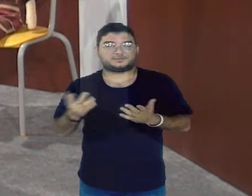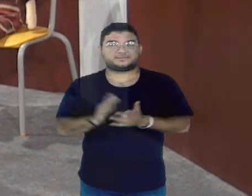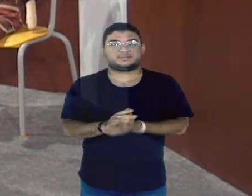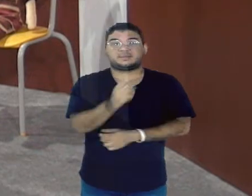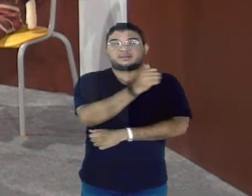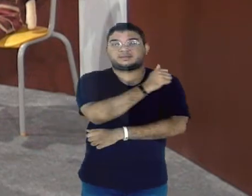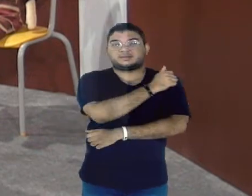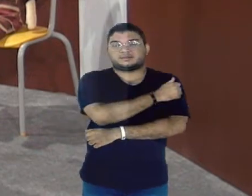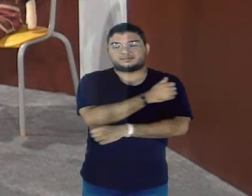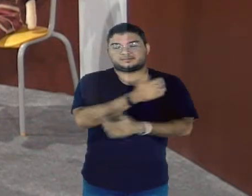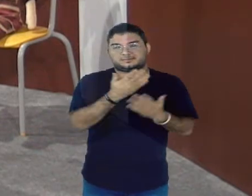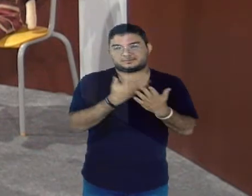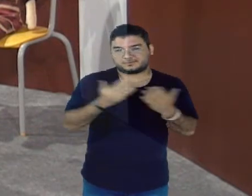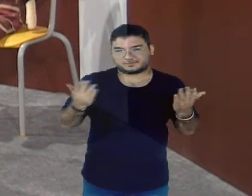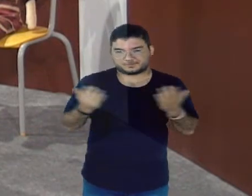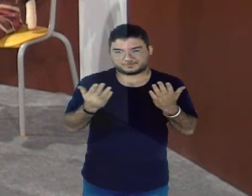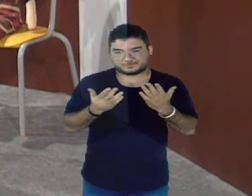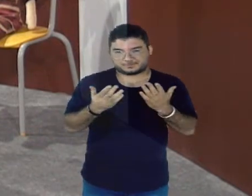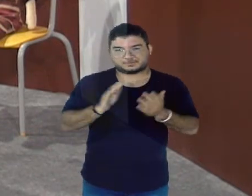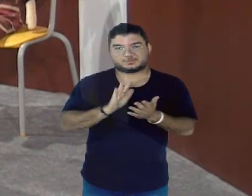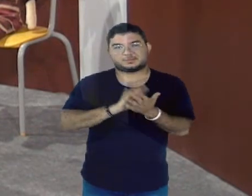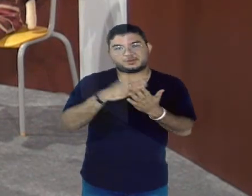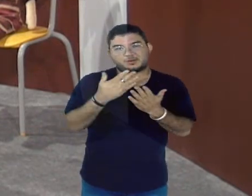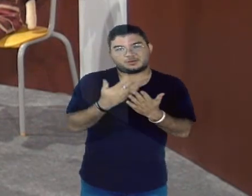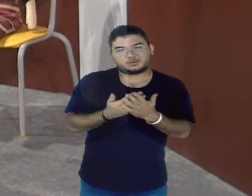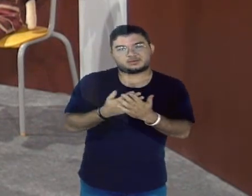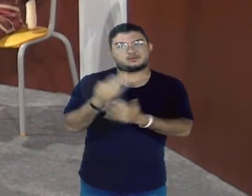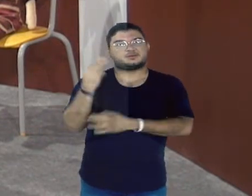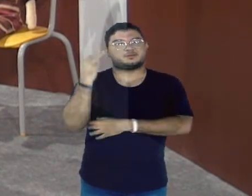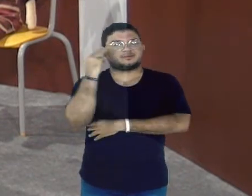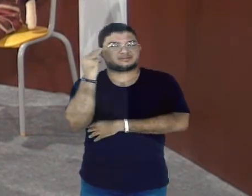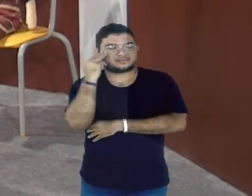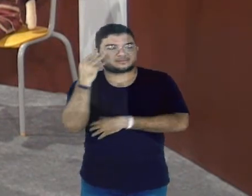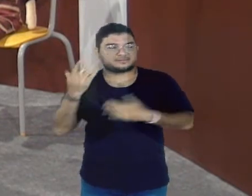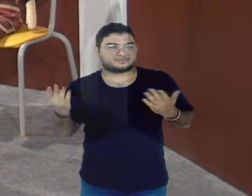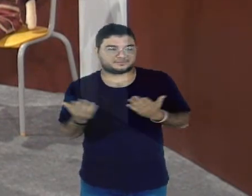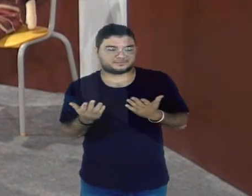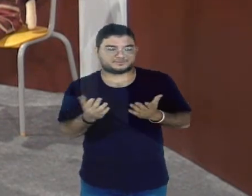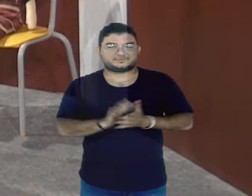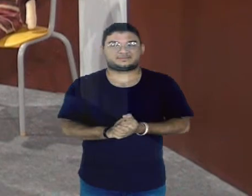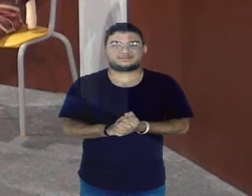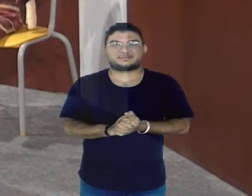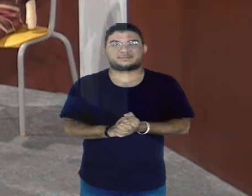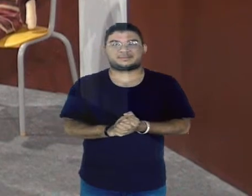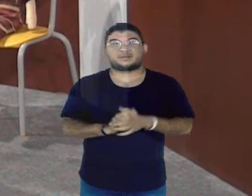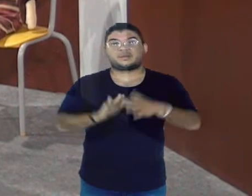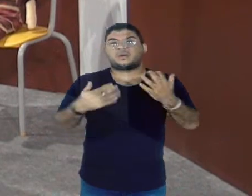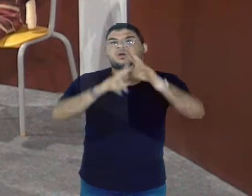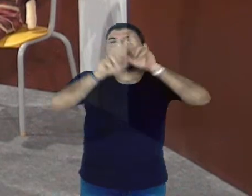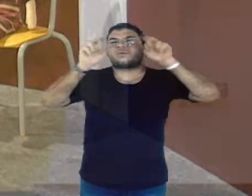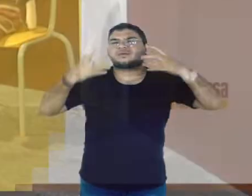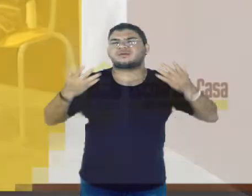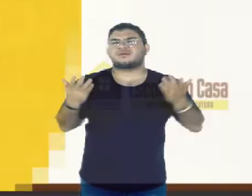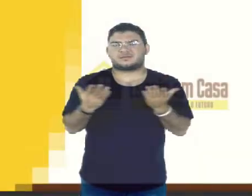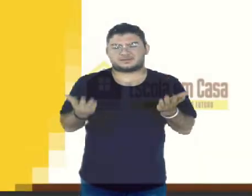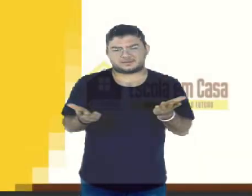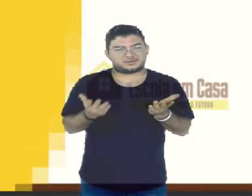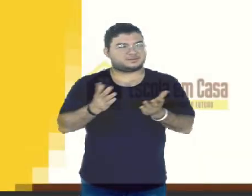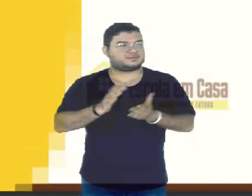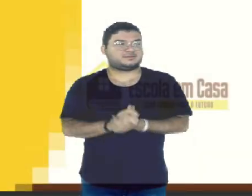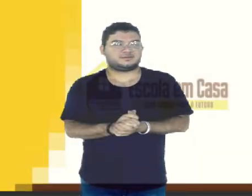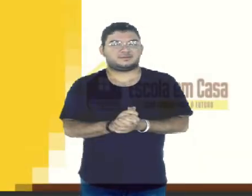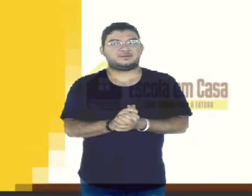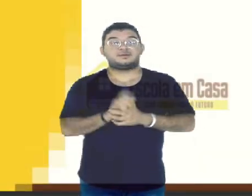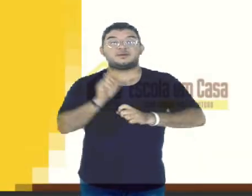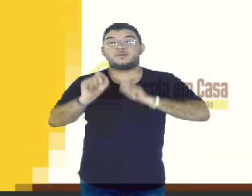contando com a participação especial do nosso intérprete, Maico. Muito bem, professor. Qual é o tema da nossa aula? O tema da nossa aula